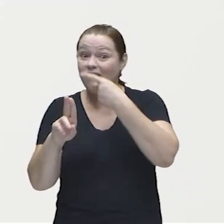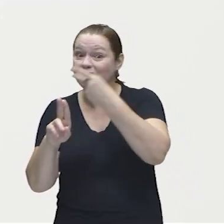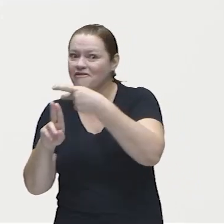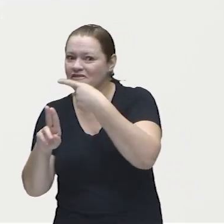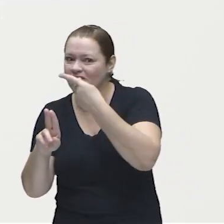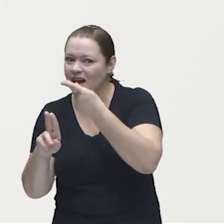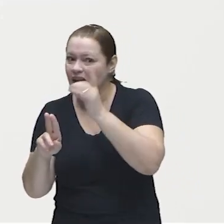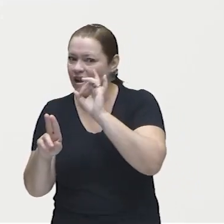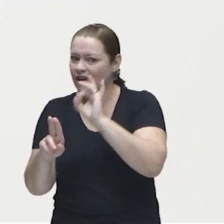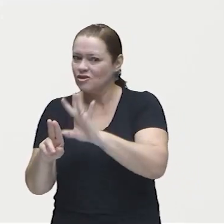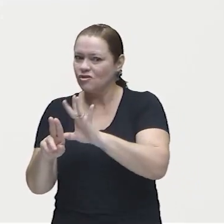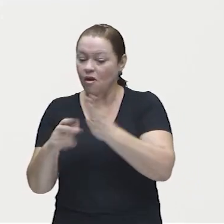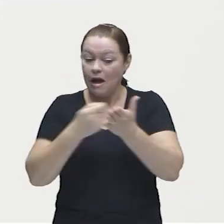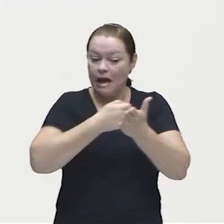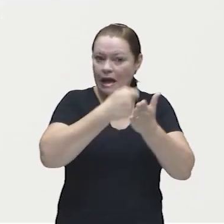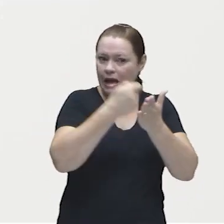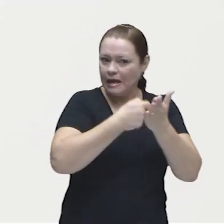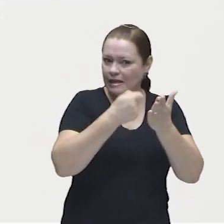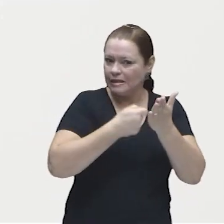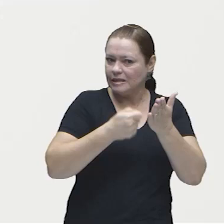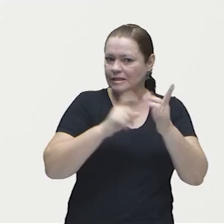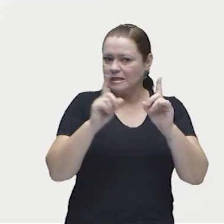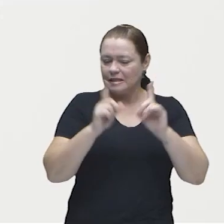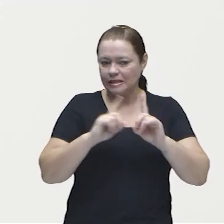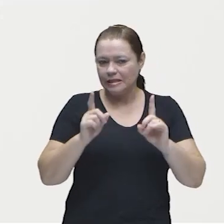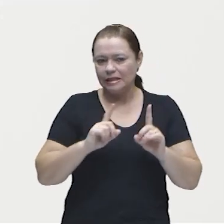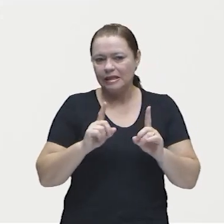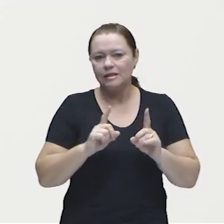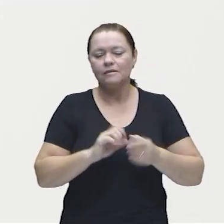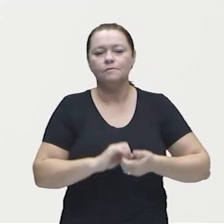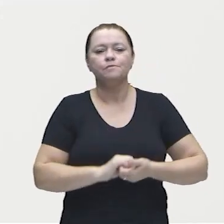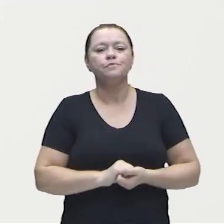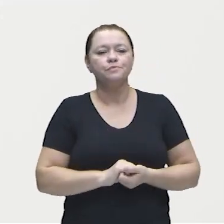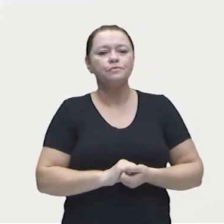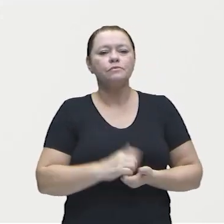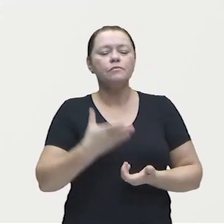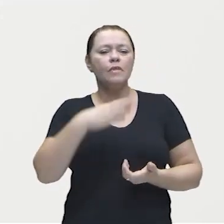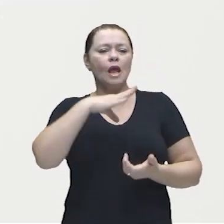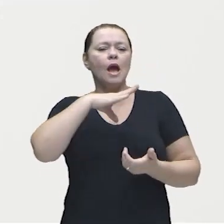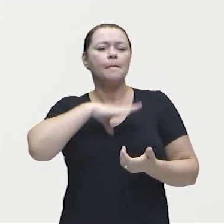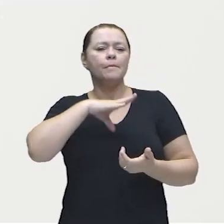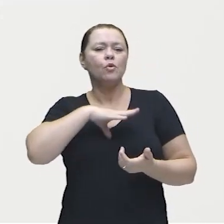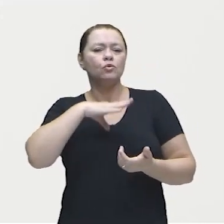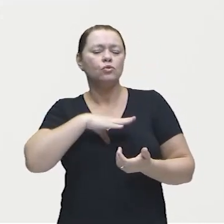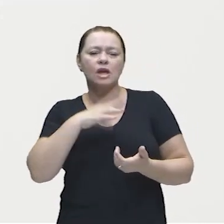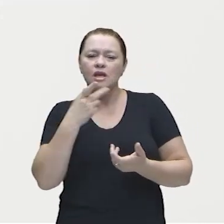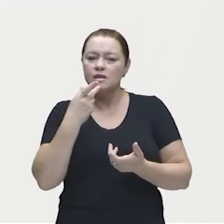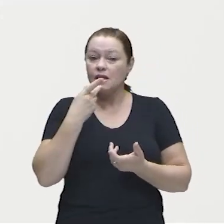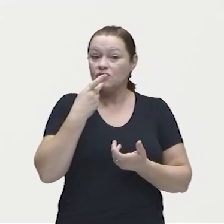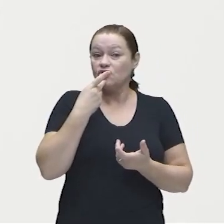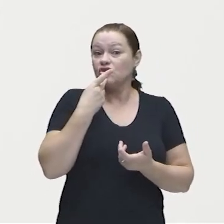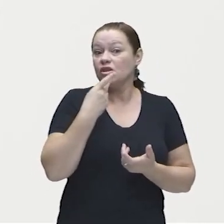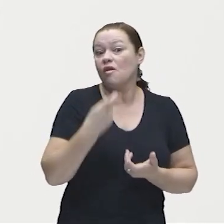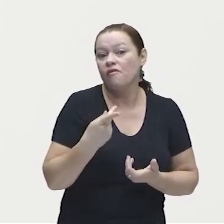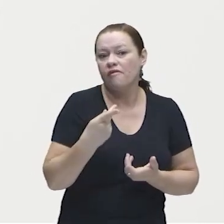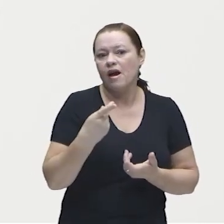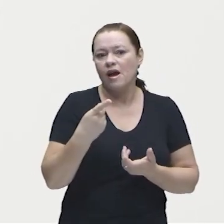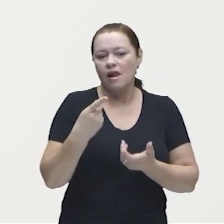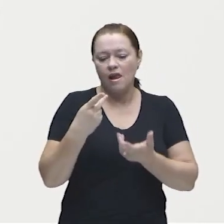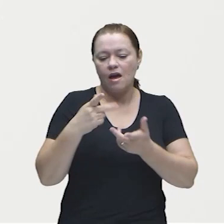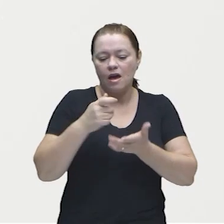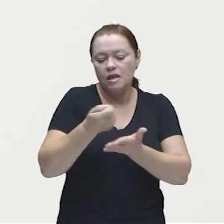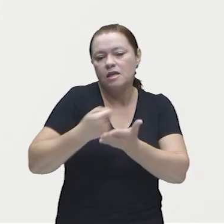som de O, mas o último tem som de U. Onitorrinco, crocodilo. Tem